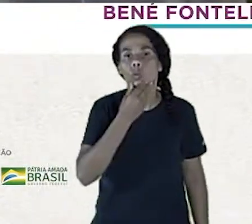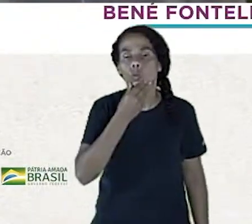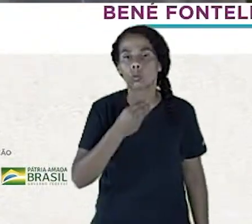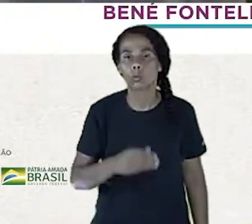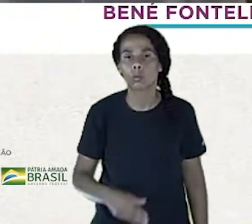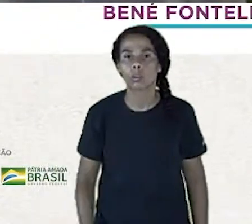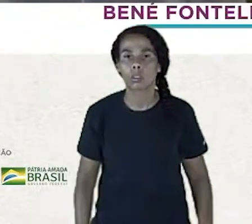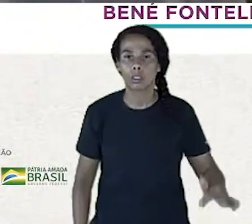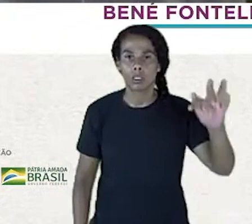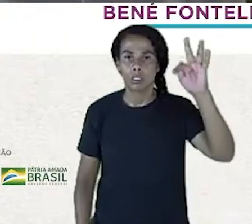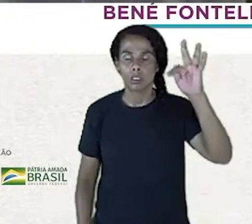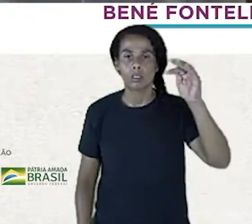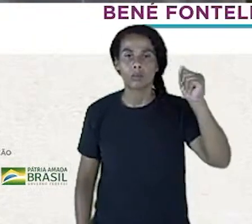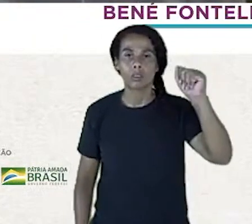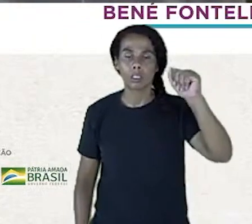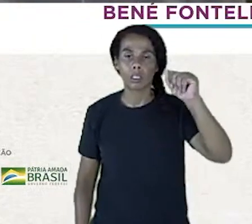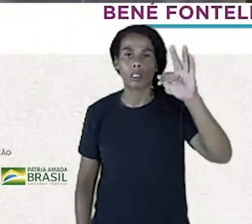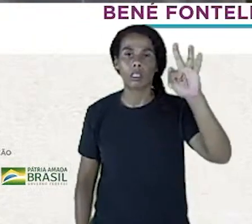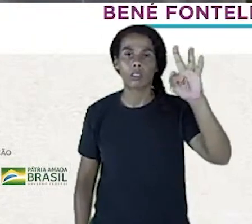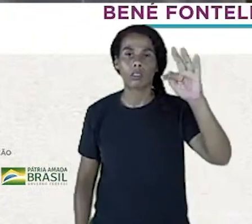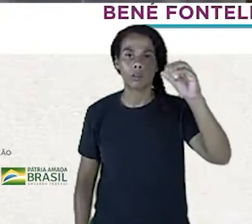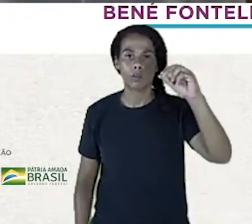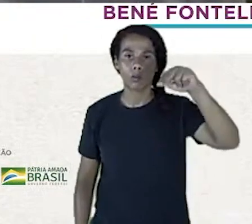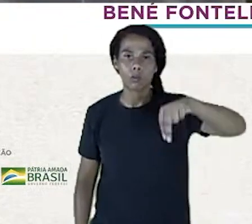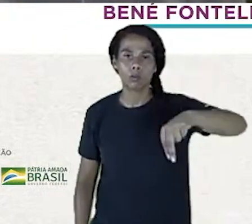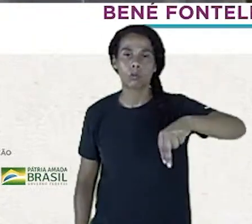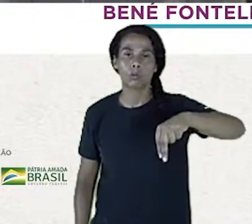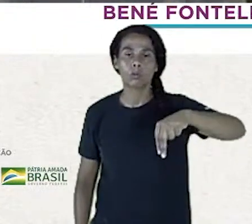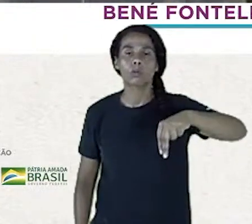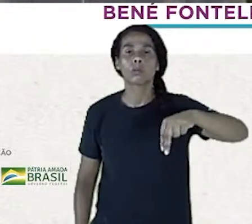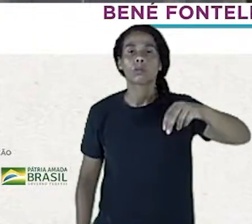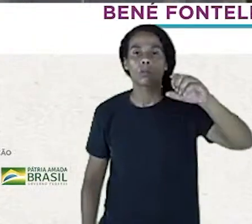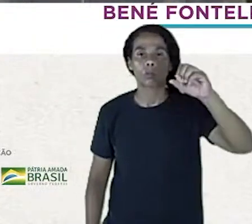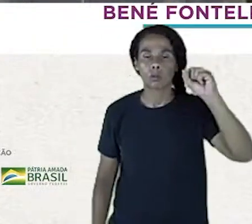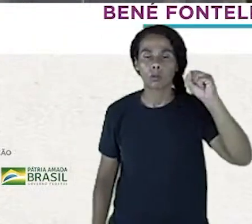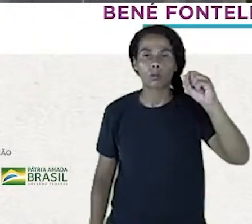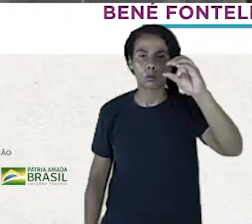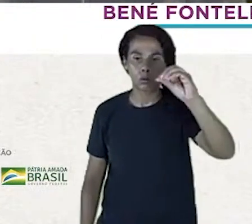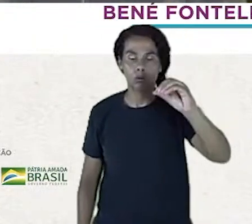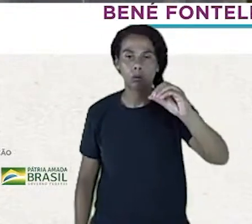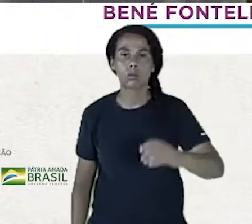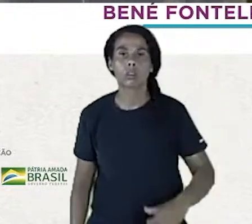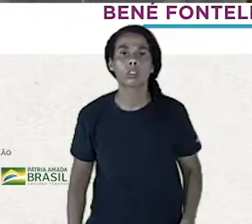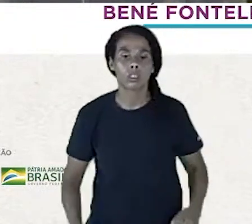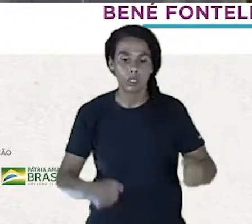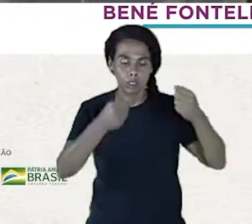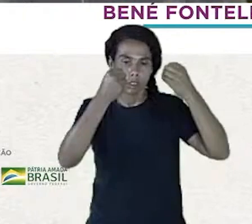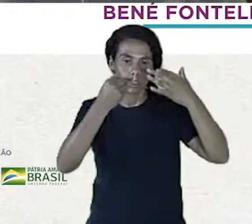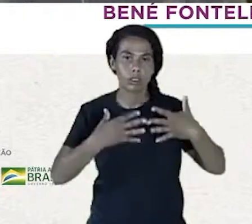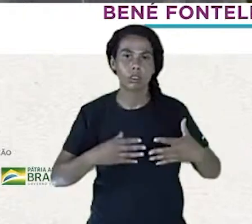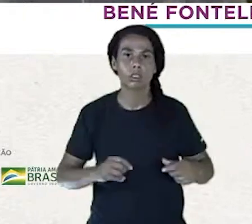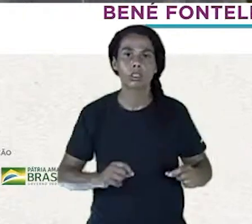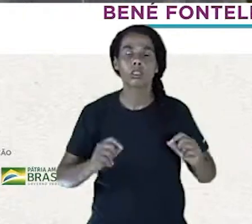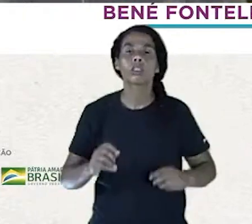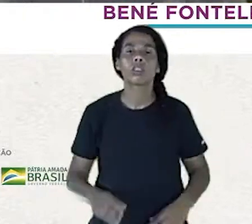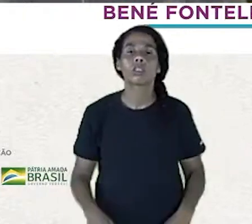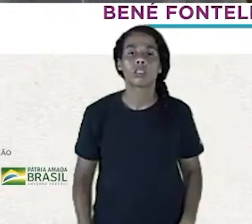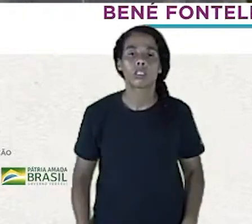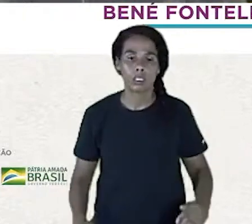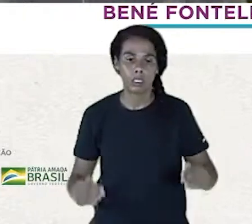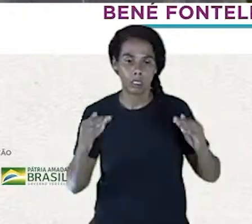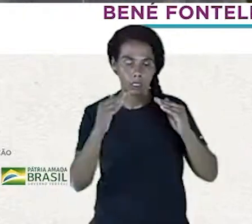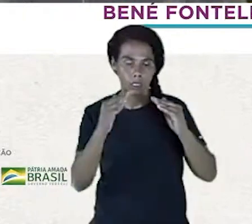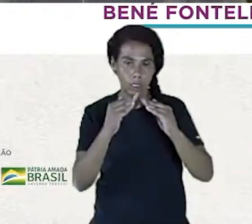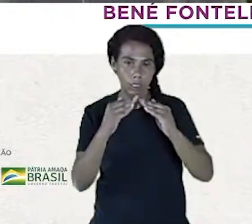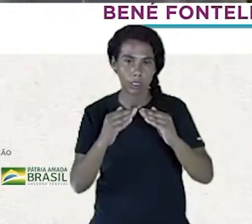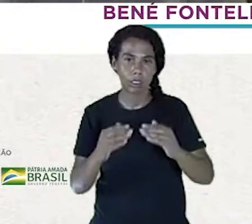casa, que eu acho que voltamos ao início da nossa conversa, né? A natureza do próprio ser, não existe nada mais intenso e